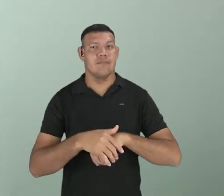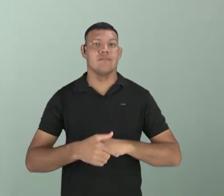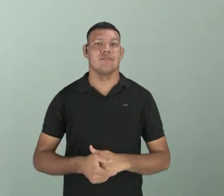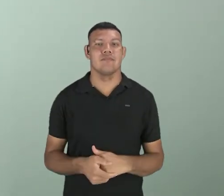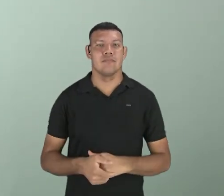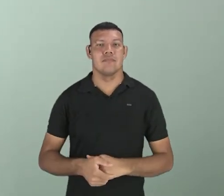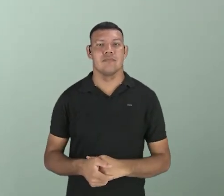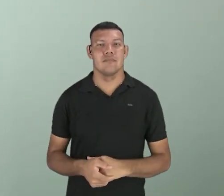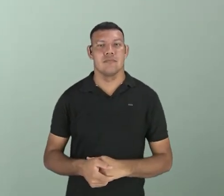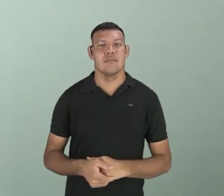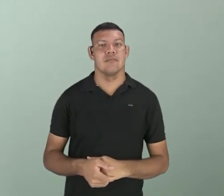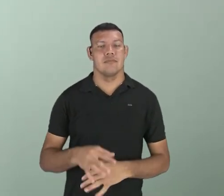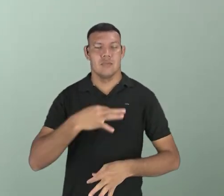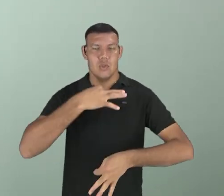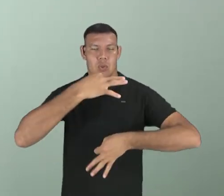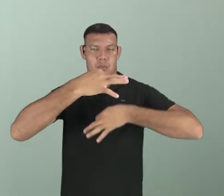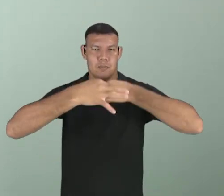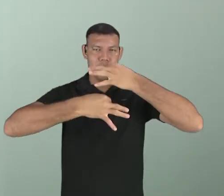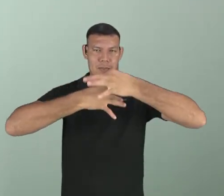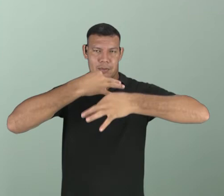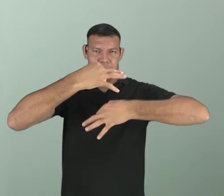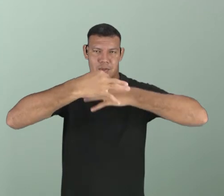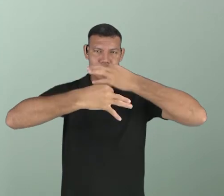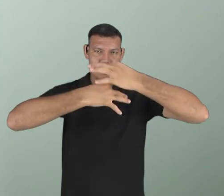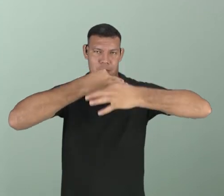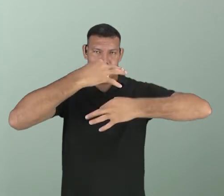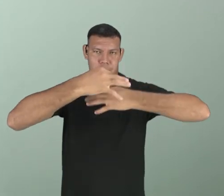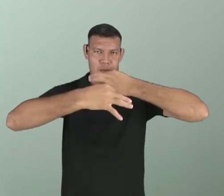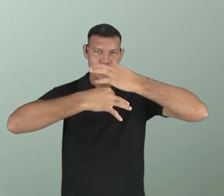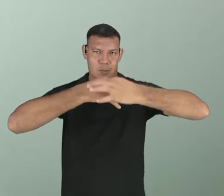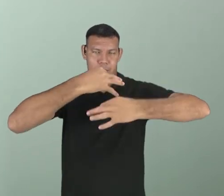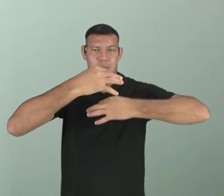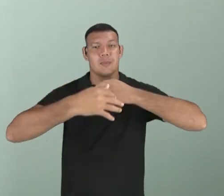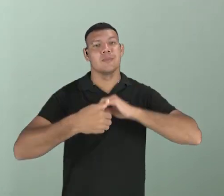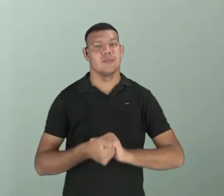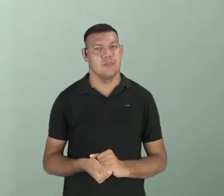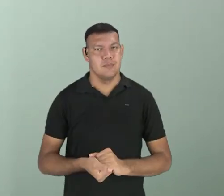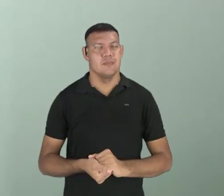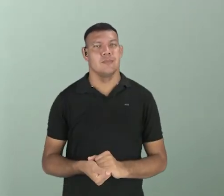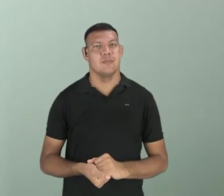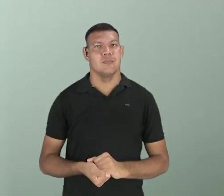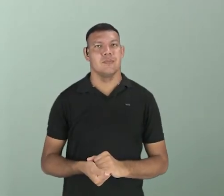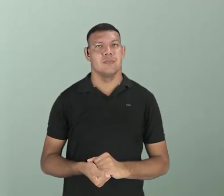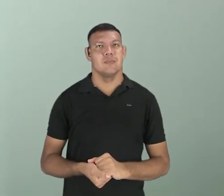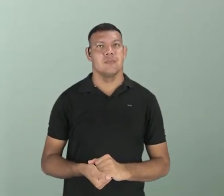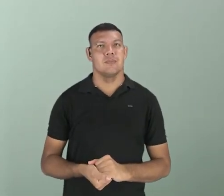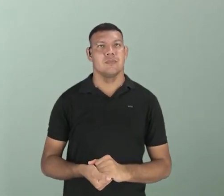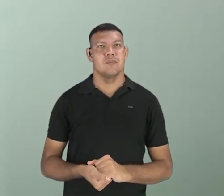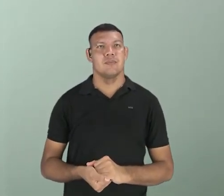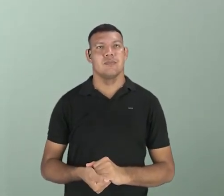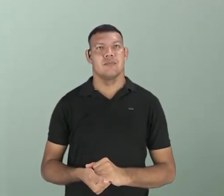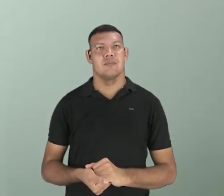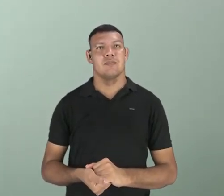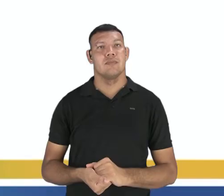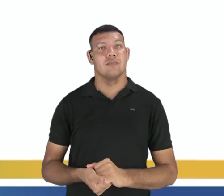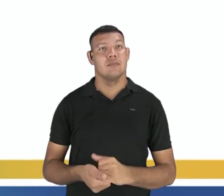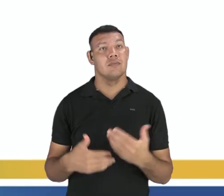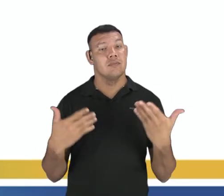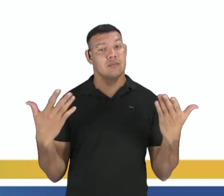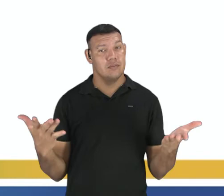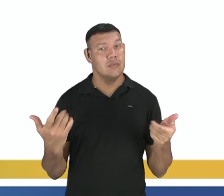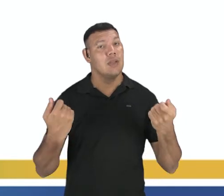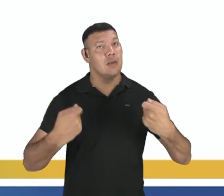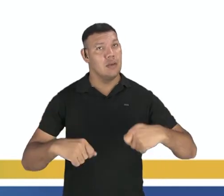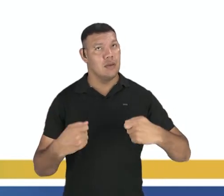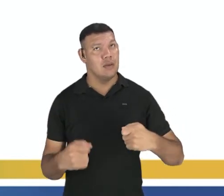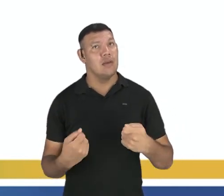a sua criticidade, né, sua parte crítica ali na hora de opinar, tá bom? Então, é